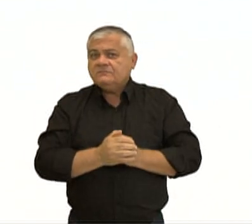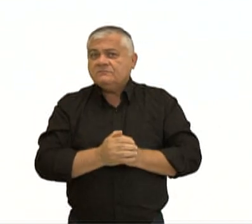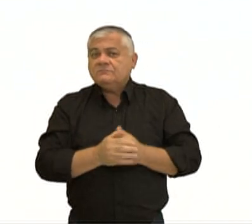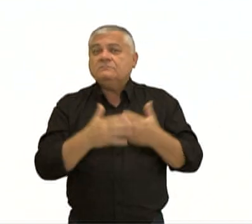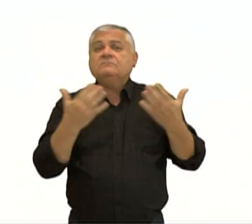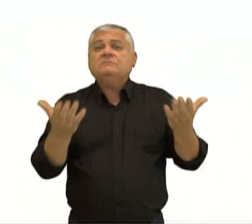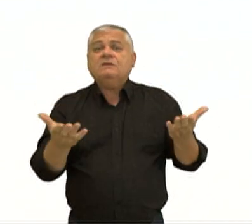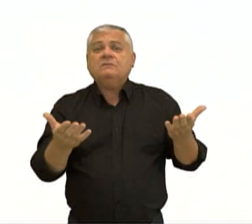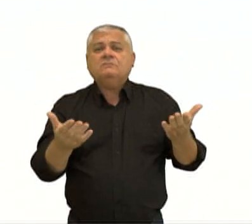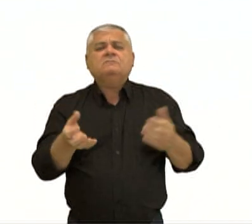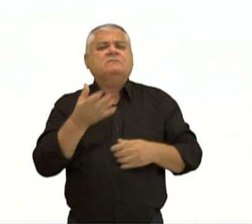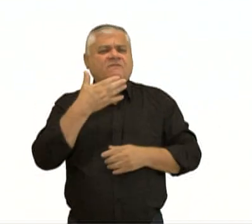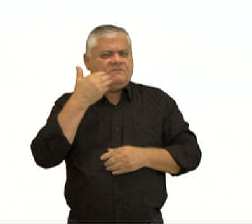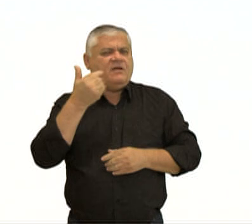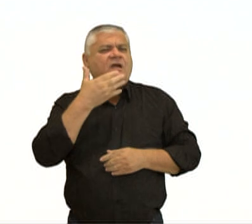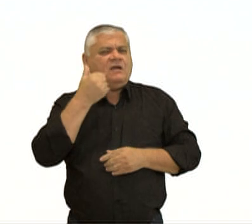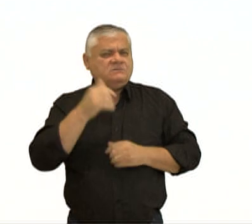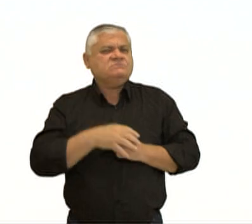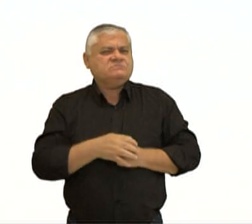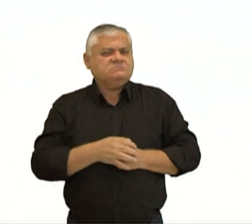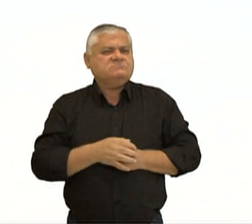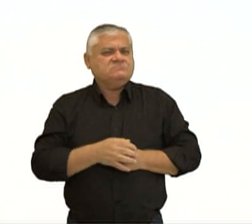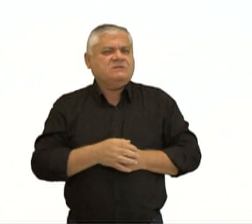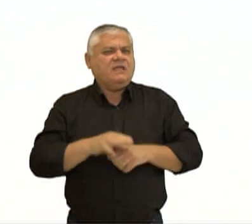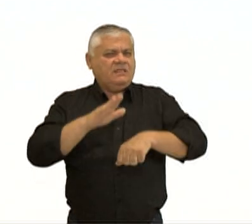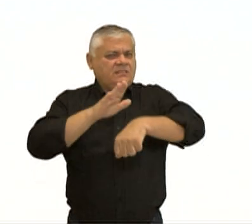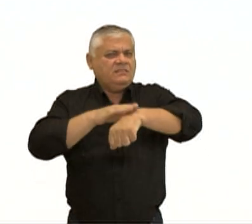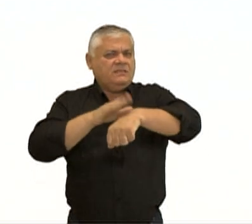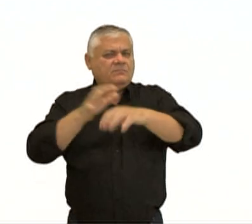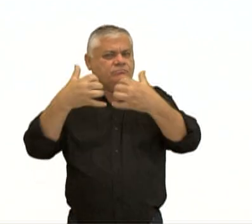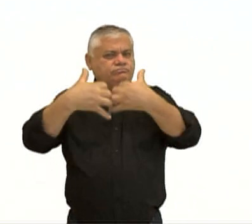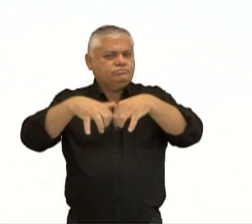Pessoal, essa está de boa também, está tranquila. Tempinho para vocês